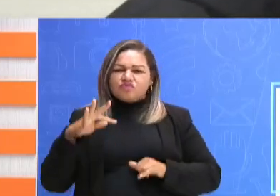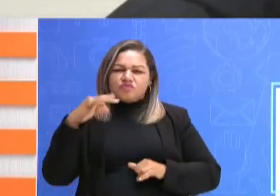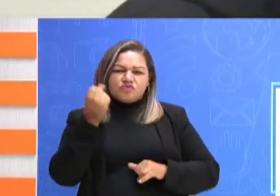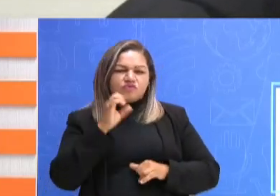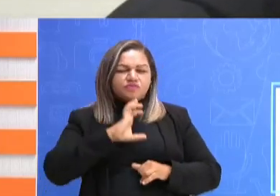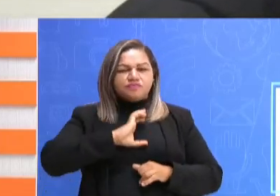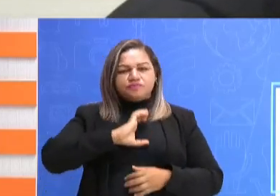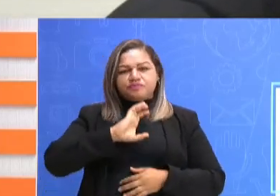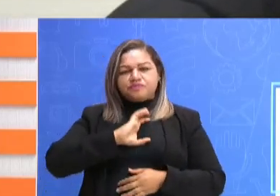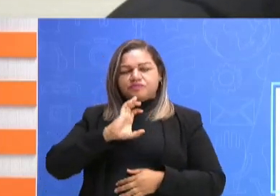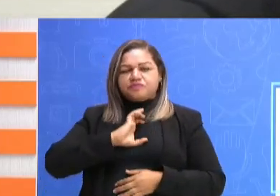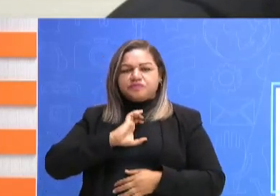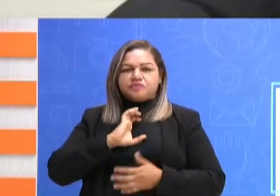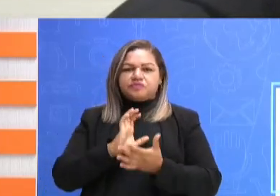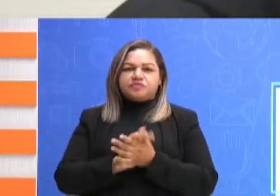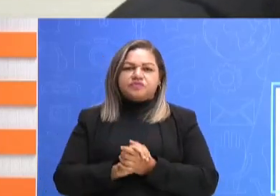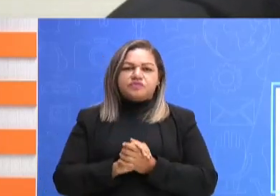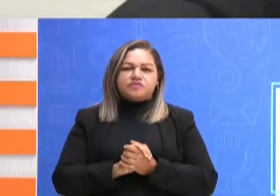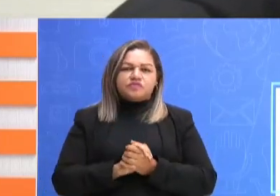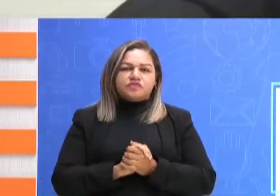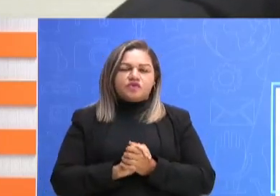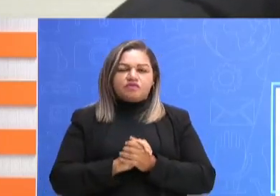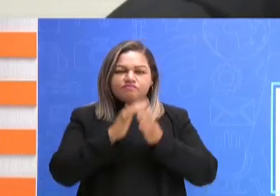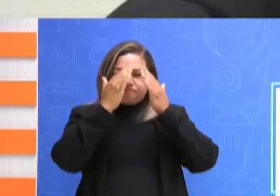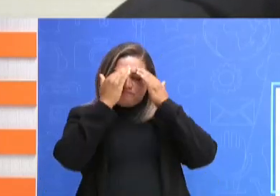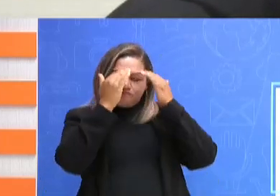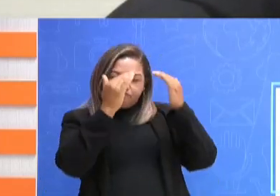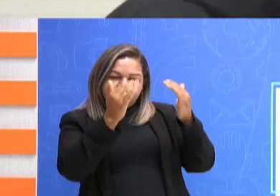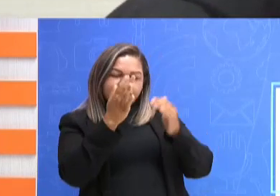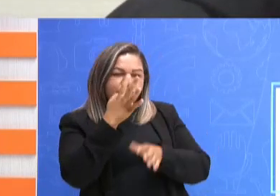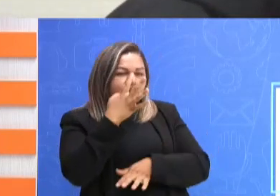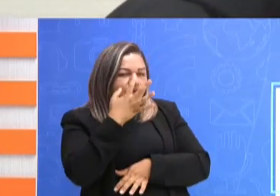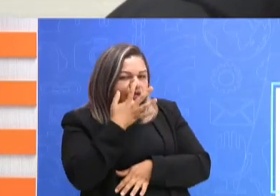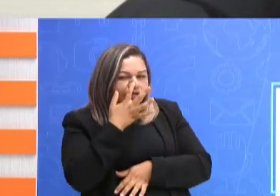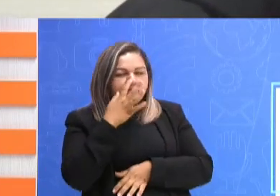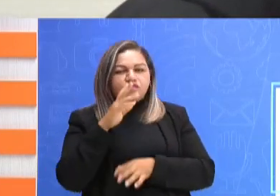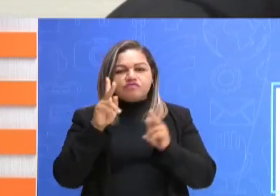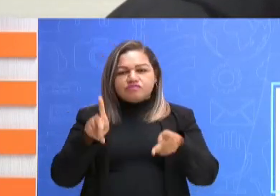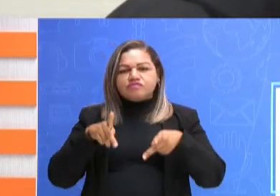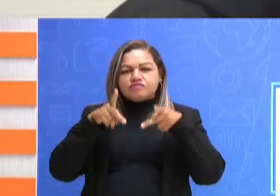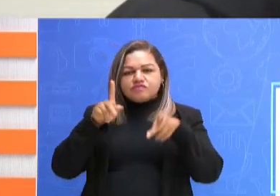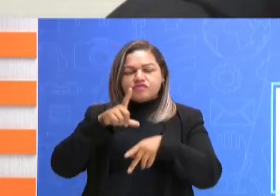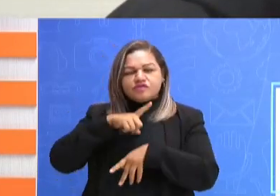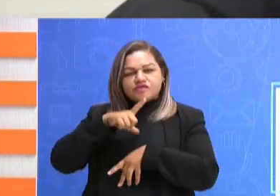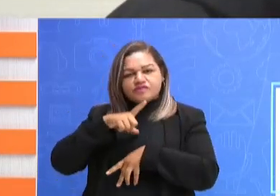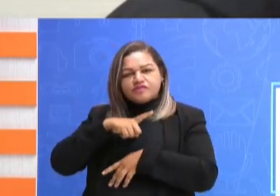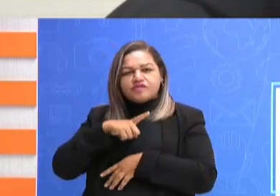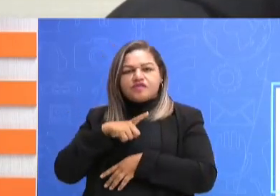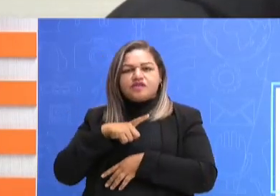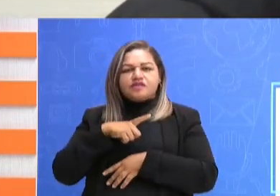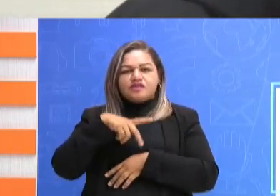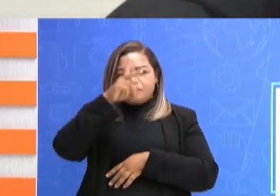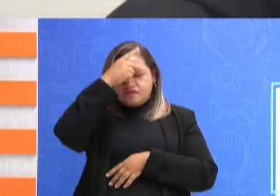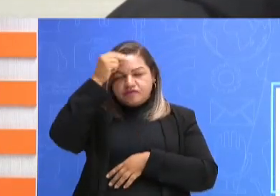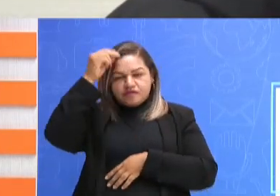caxienses, tá? Que o respeito, a admiração que o povo de Caxias tem por você,